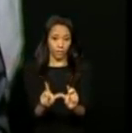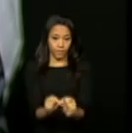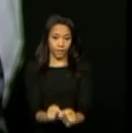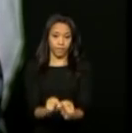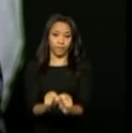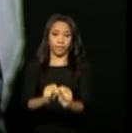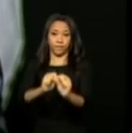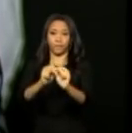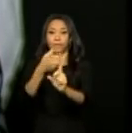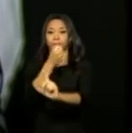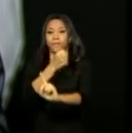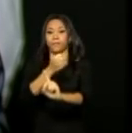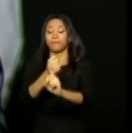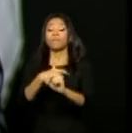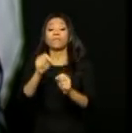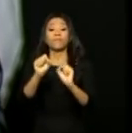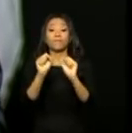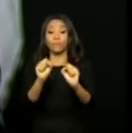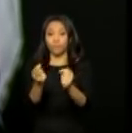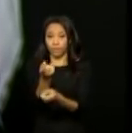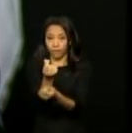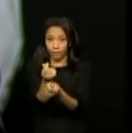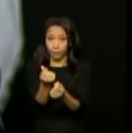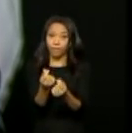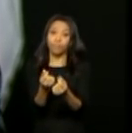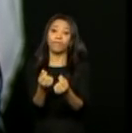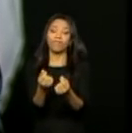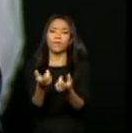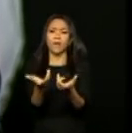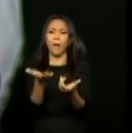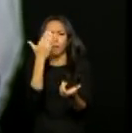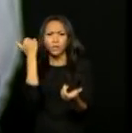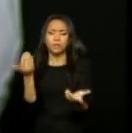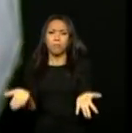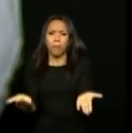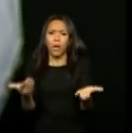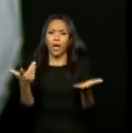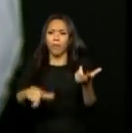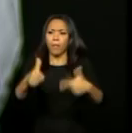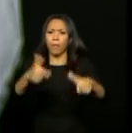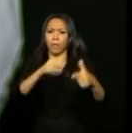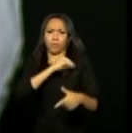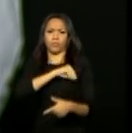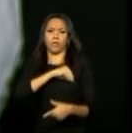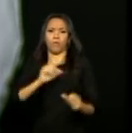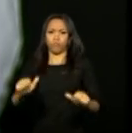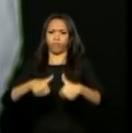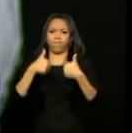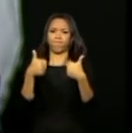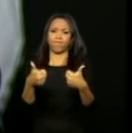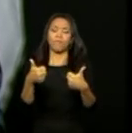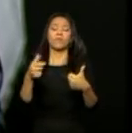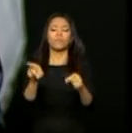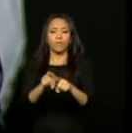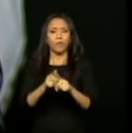das desigualdades econômicas não basta. É preciso avançar com firmeza e determinação